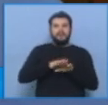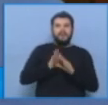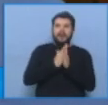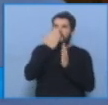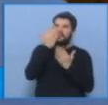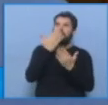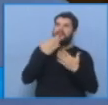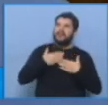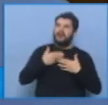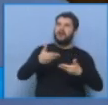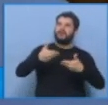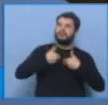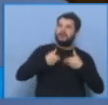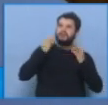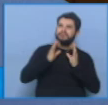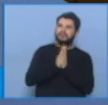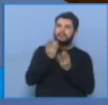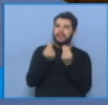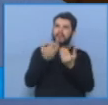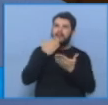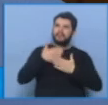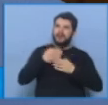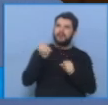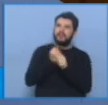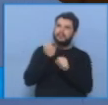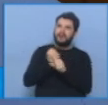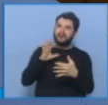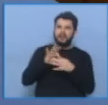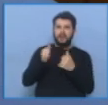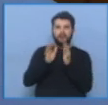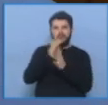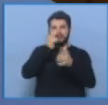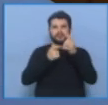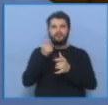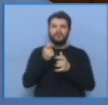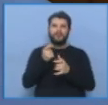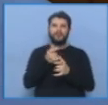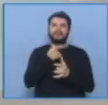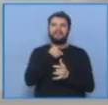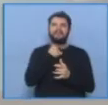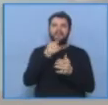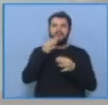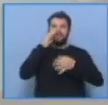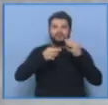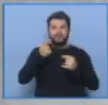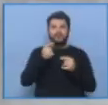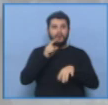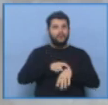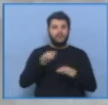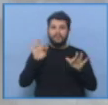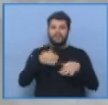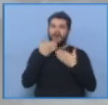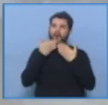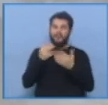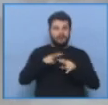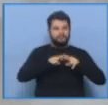Ele que nos pode saciar, mas também como forma de nos colocarmos ao serviço de todos aqueles que têm sede de justiça. O nosso tempo chegou ao fim. Agradeço-vos